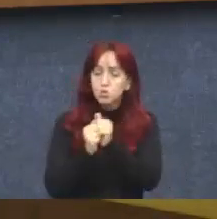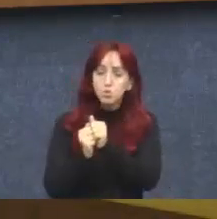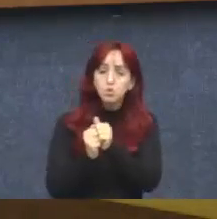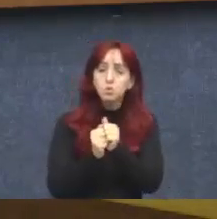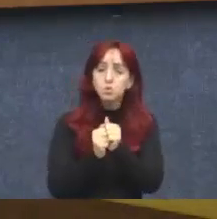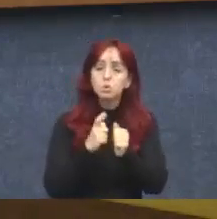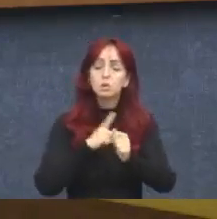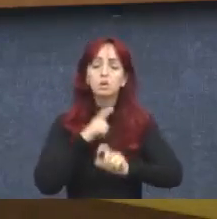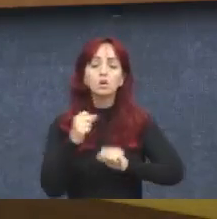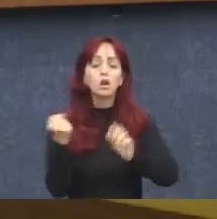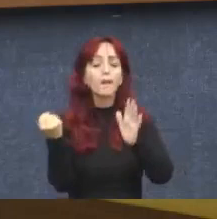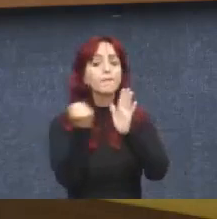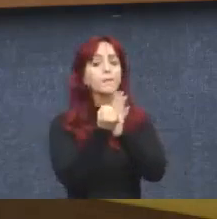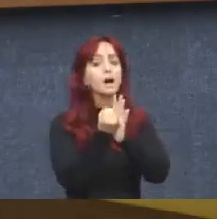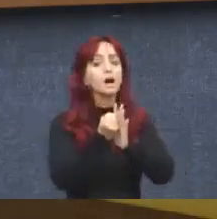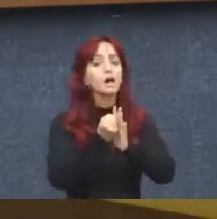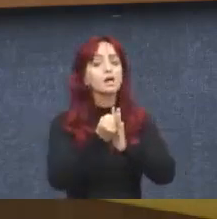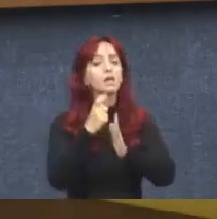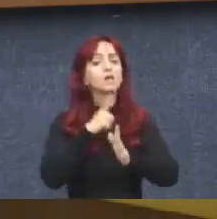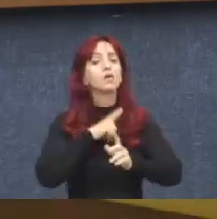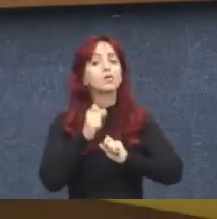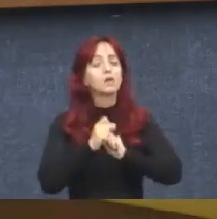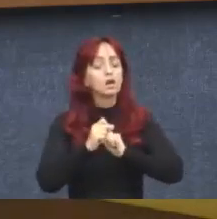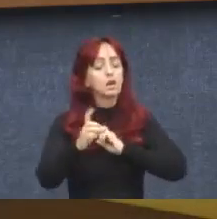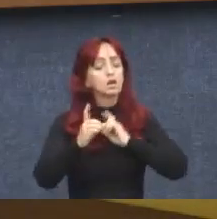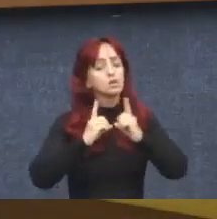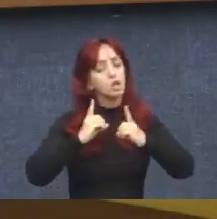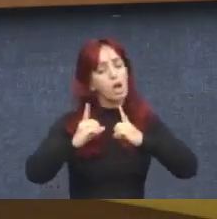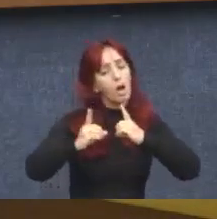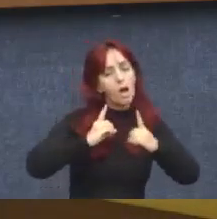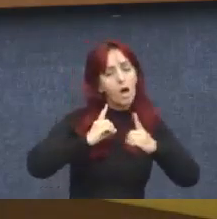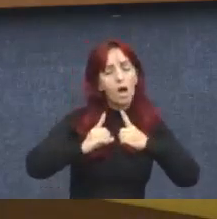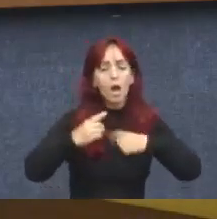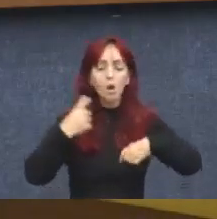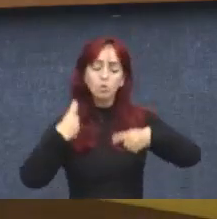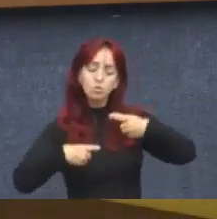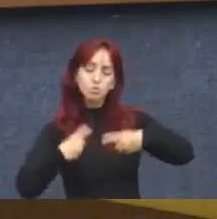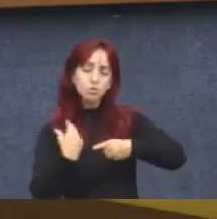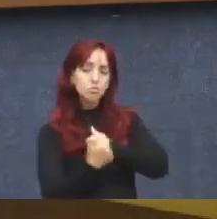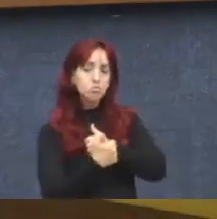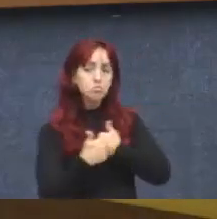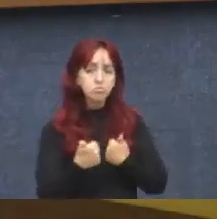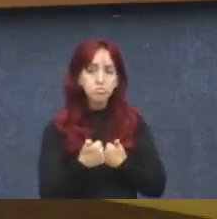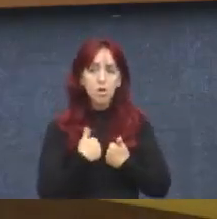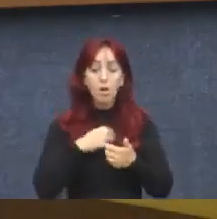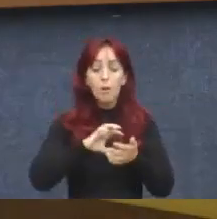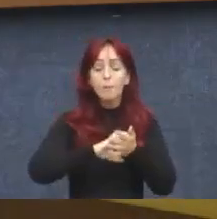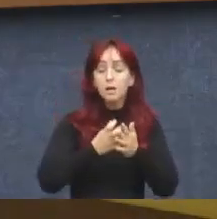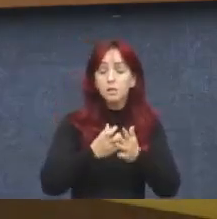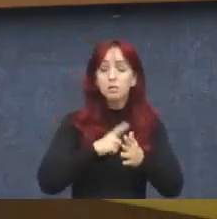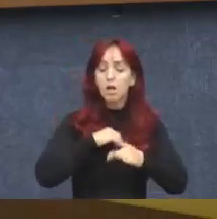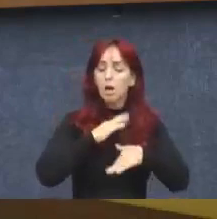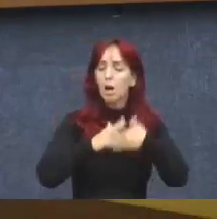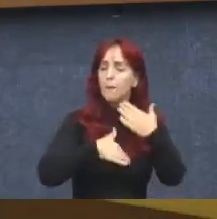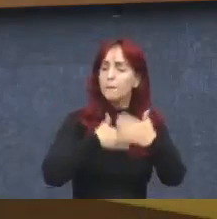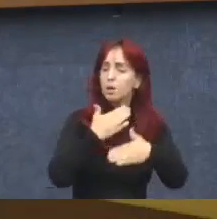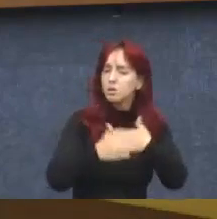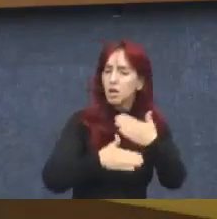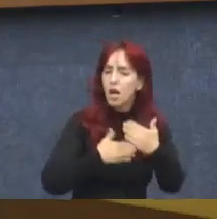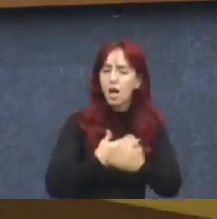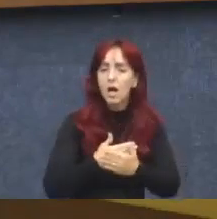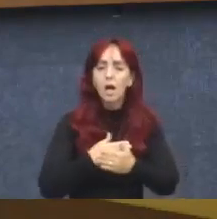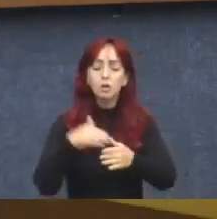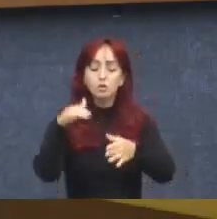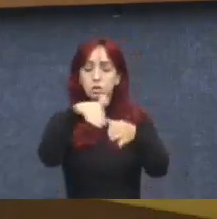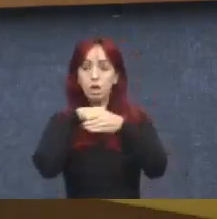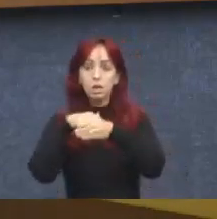discussão e o diálogo, um partido que faz um processo de eleição direta